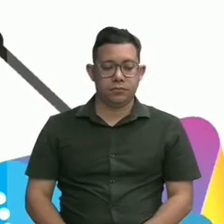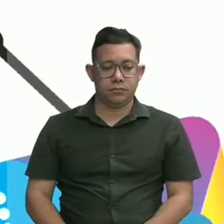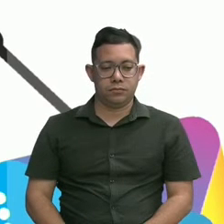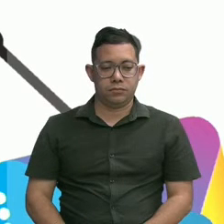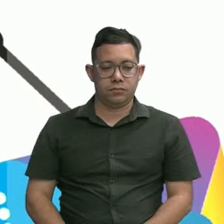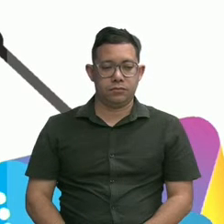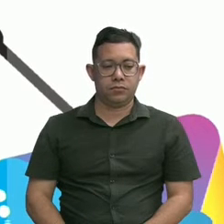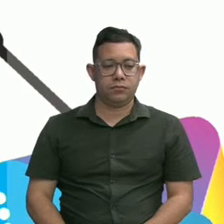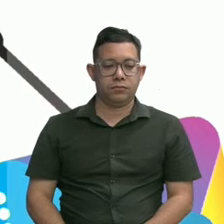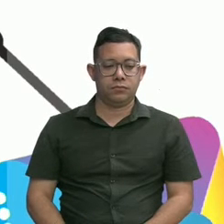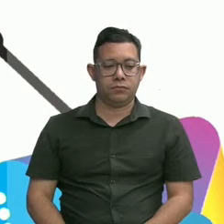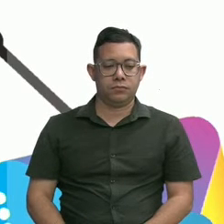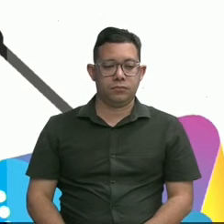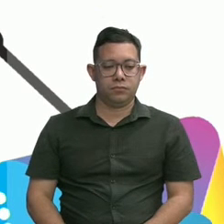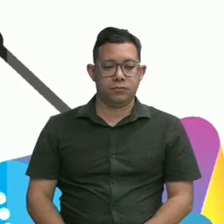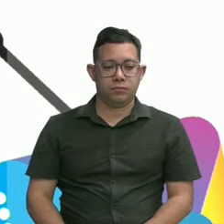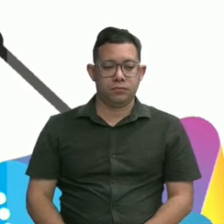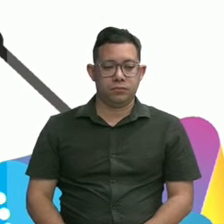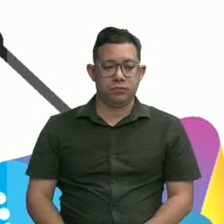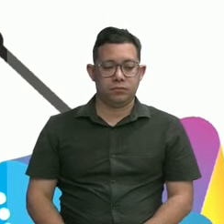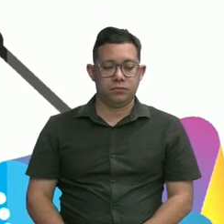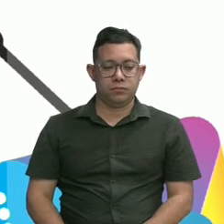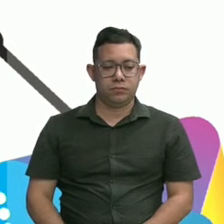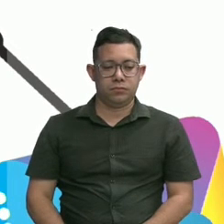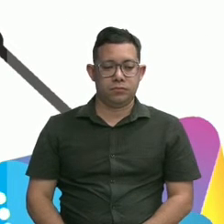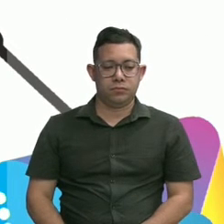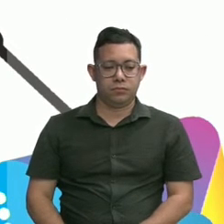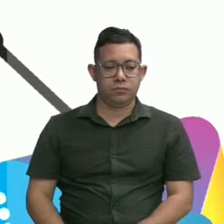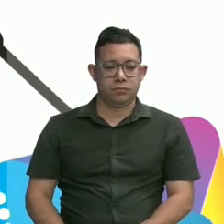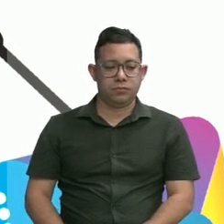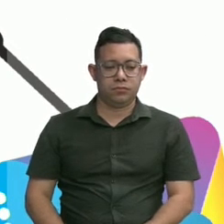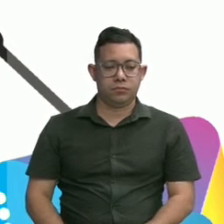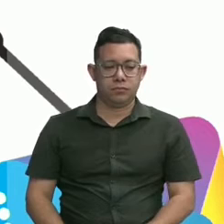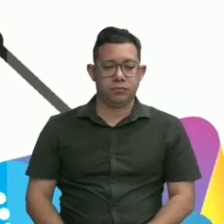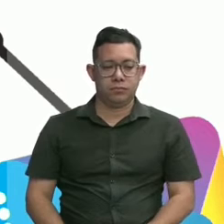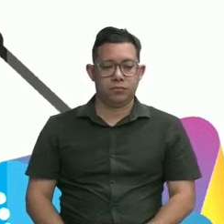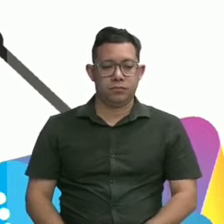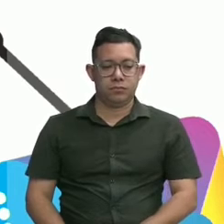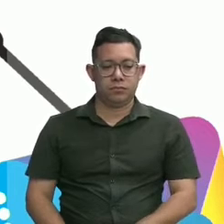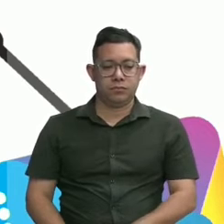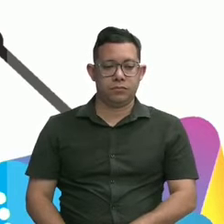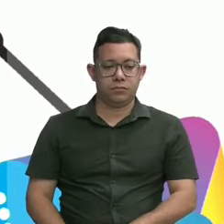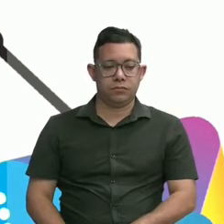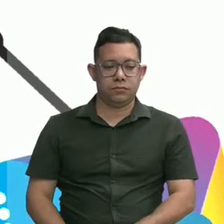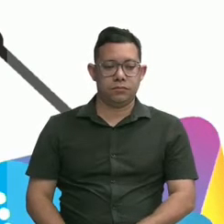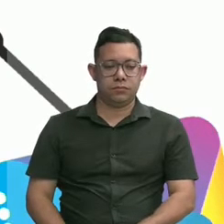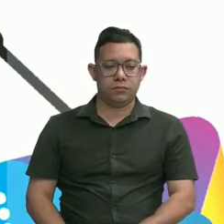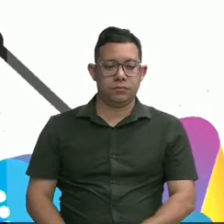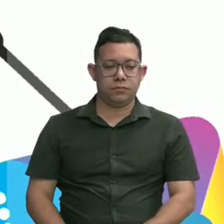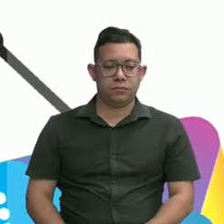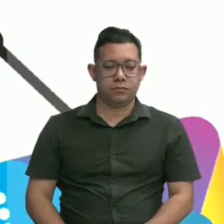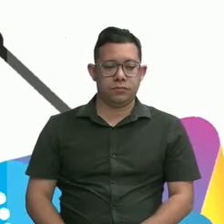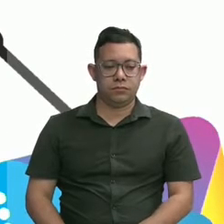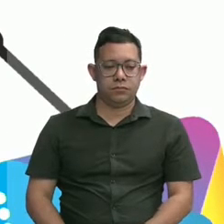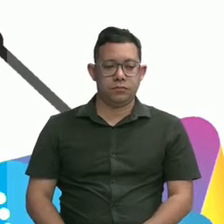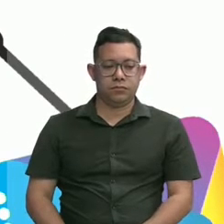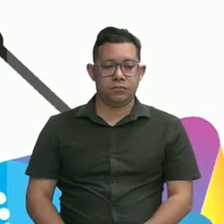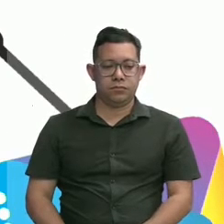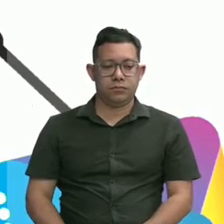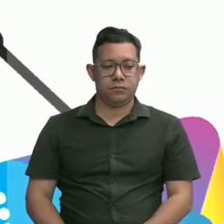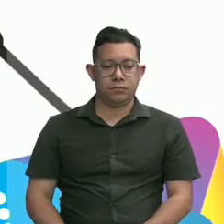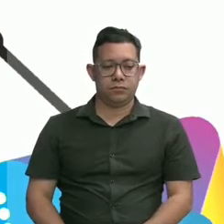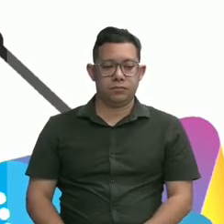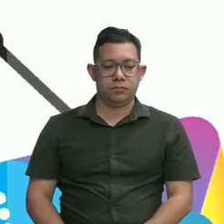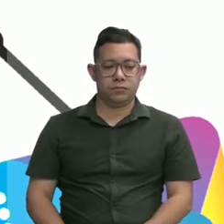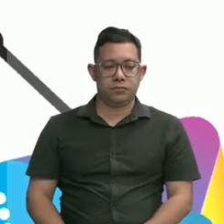lá vamos colocar ela aqui ó vou escrever de outra forma vou escrever assim ó x ao quadrado + 32 igual a zero